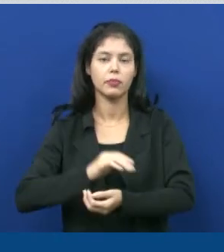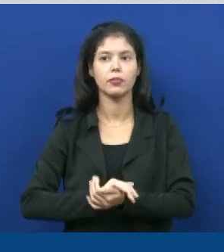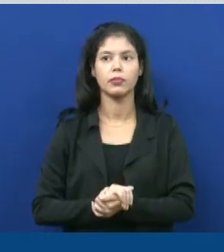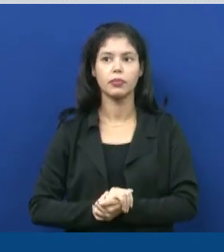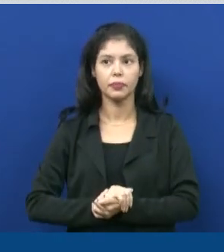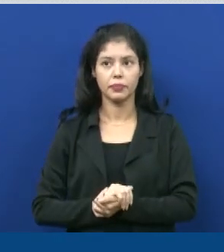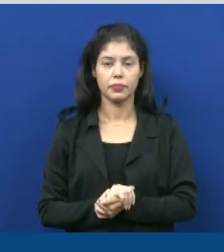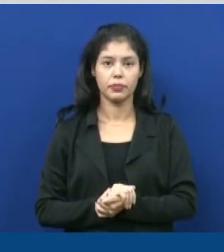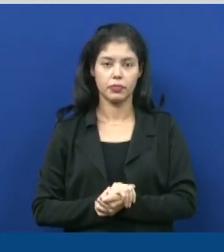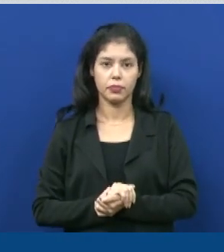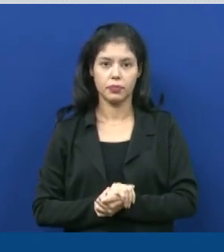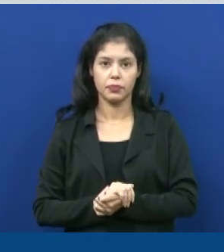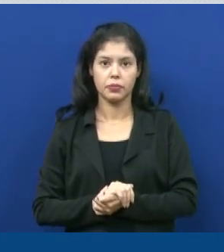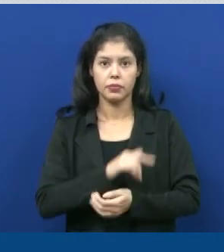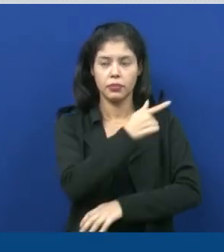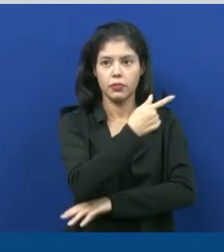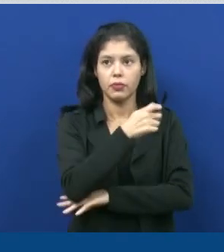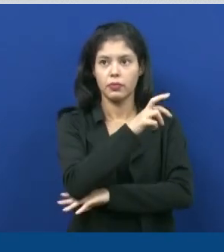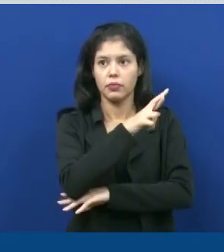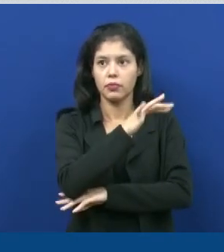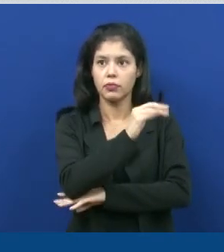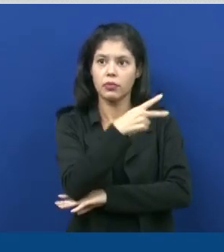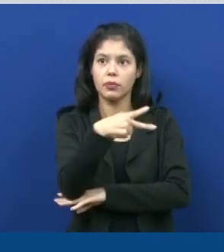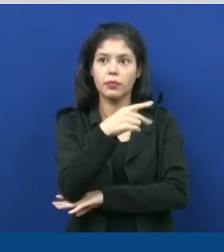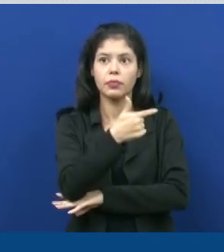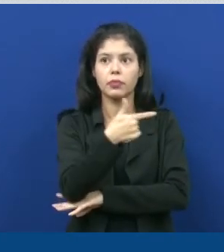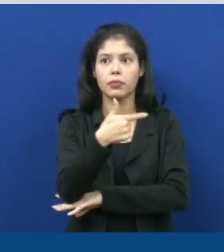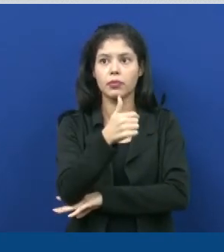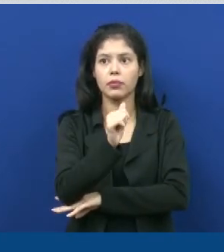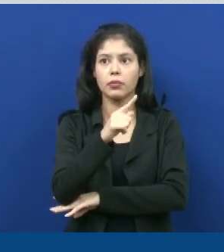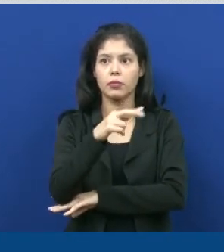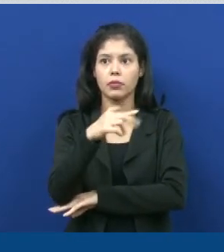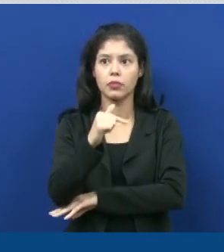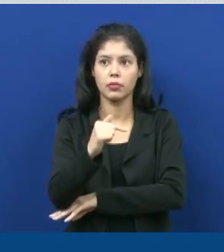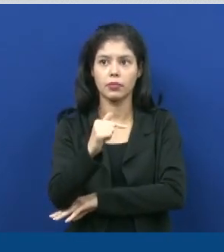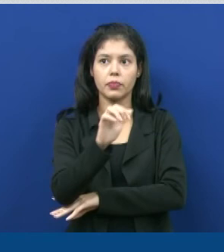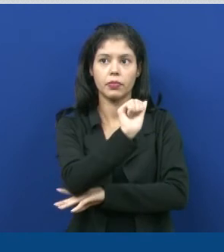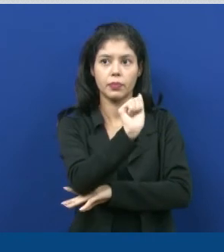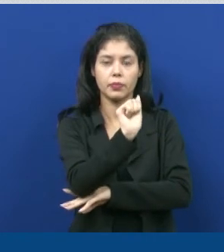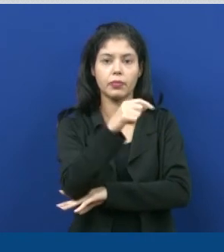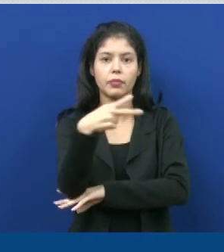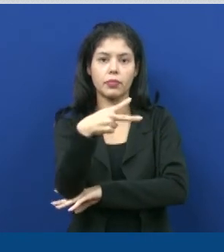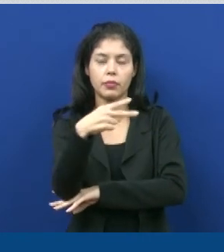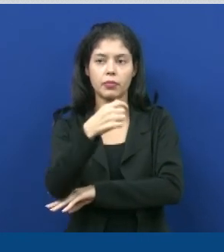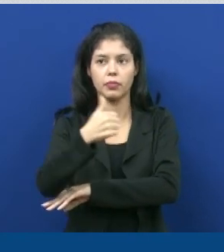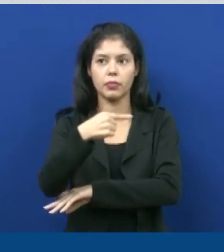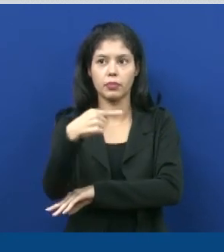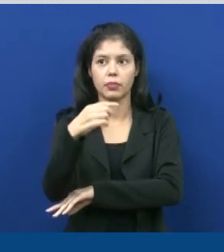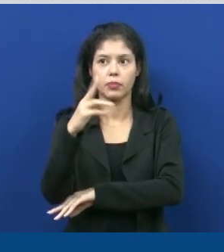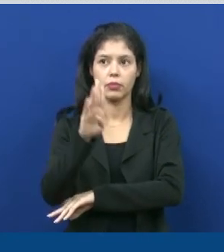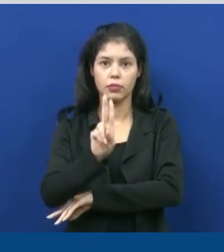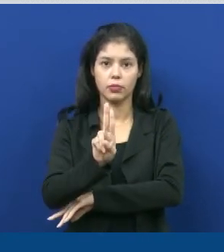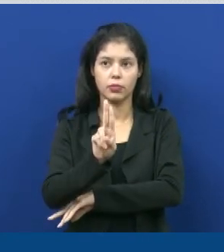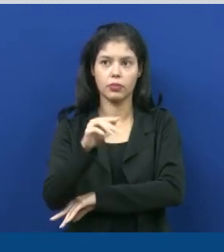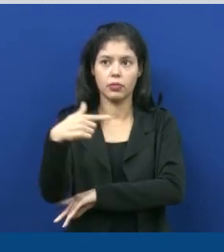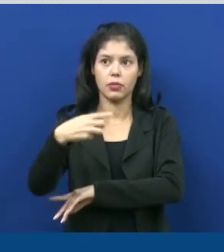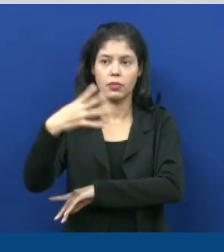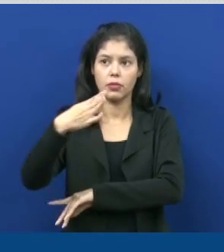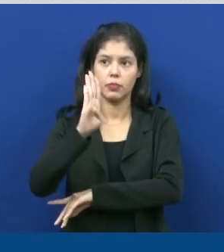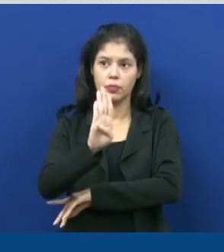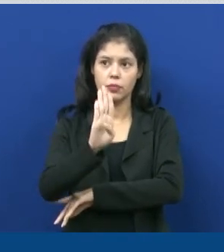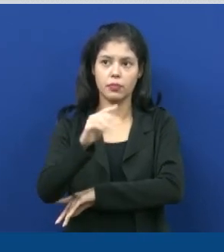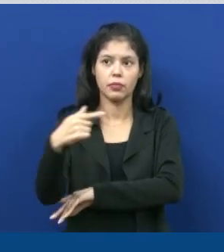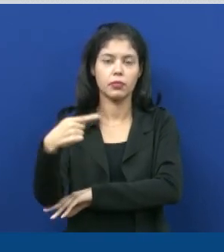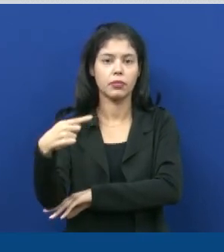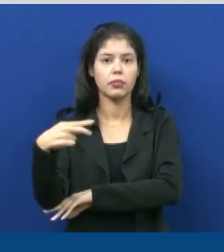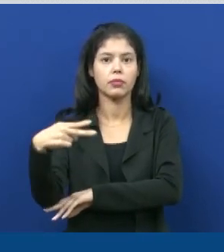3. f de x, menos 2x menos 7. O termo a é menos 2 e o b é menos 7, que é o